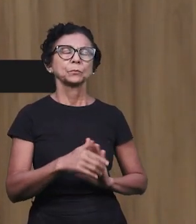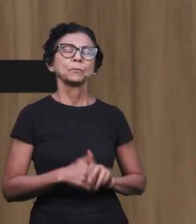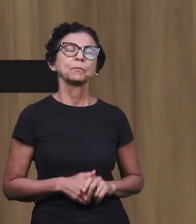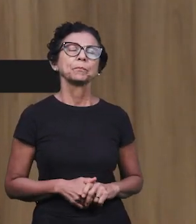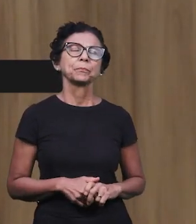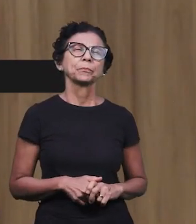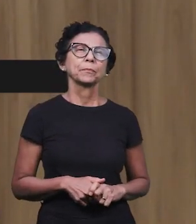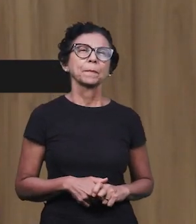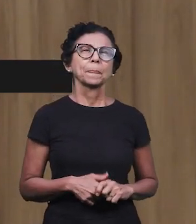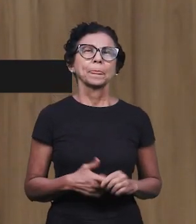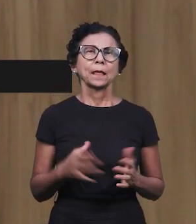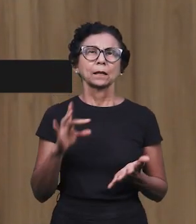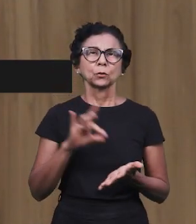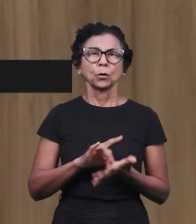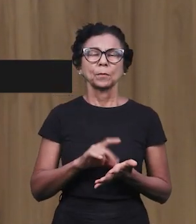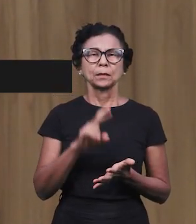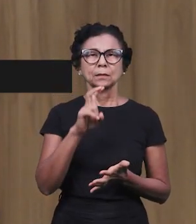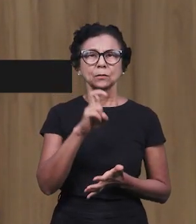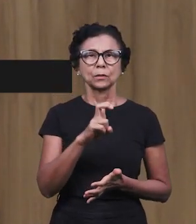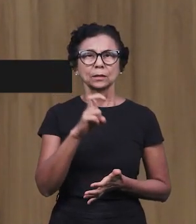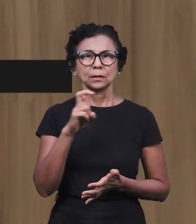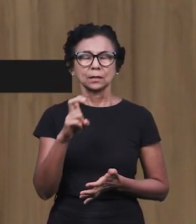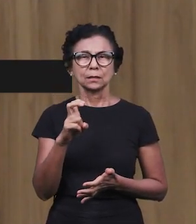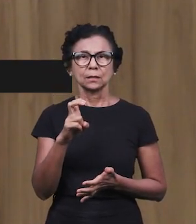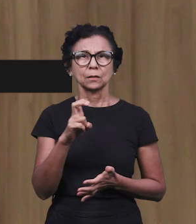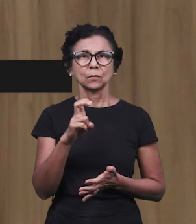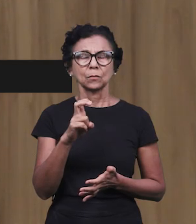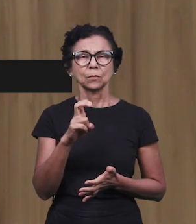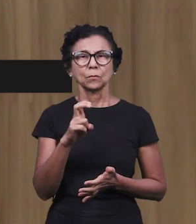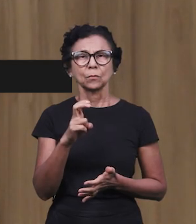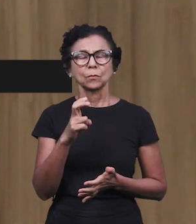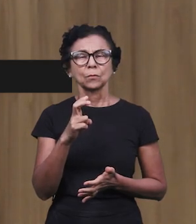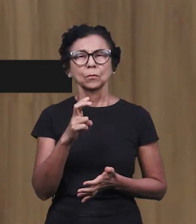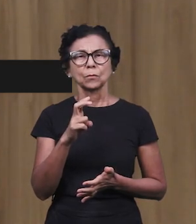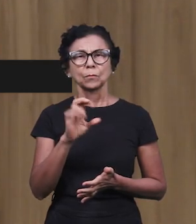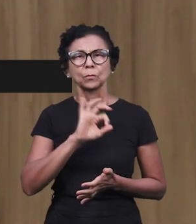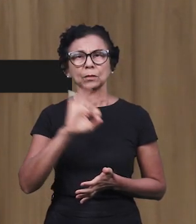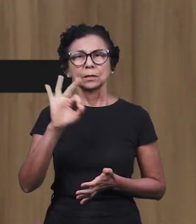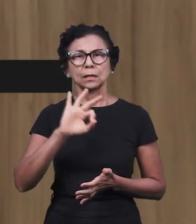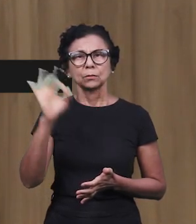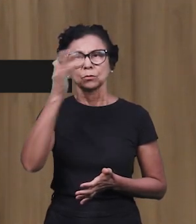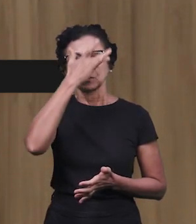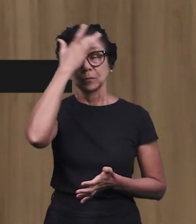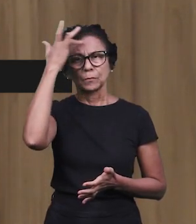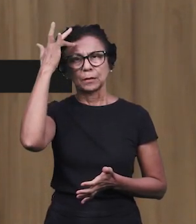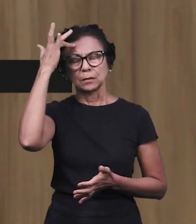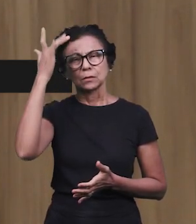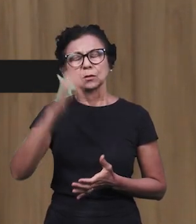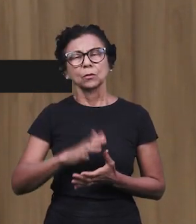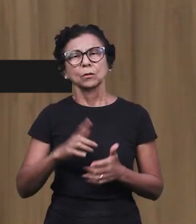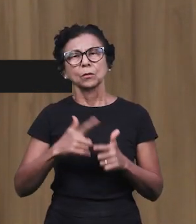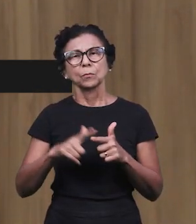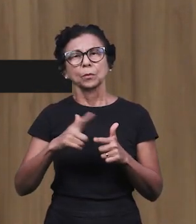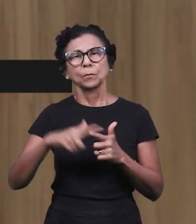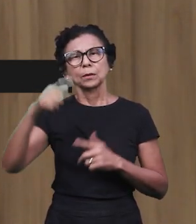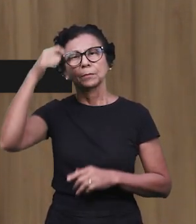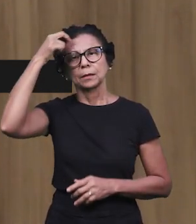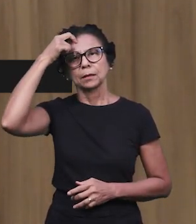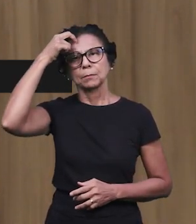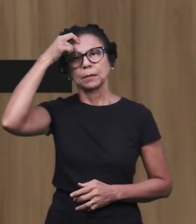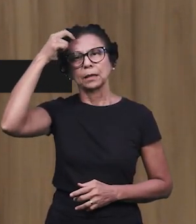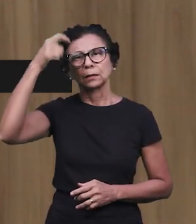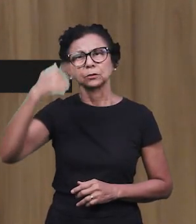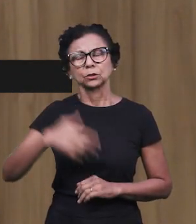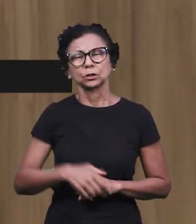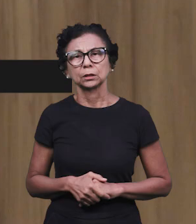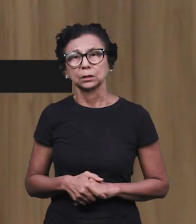de 55 milhões de pessoas com demência. Segundo a OMS, a Organização Mundial da Saúde, o aumento esperado